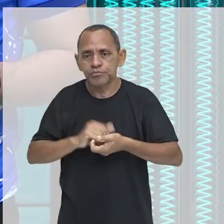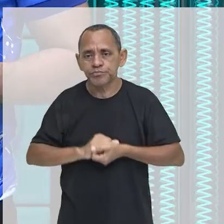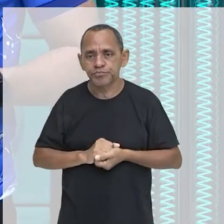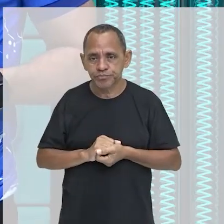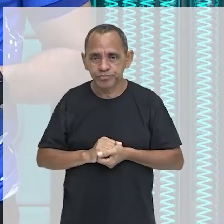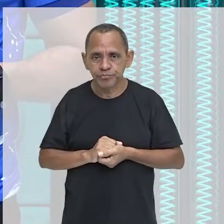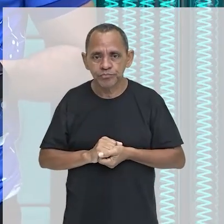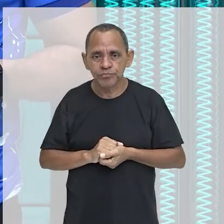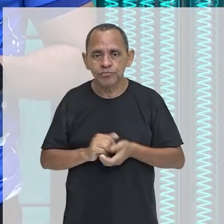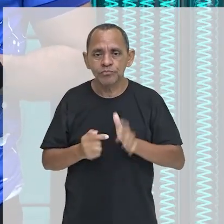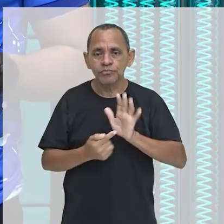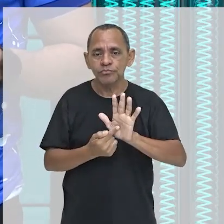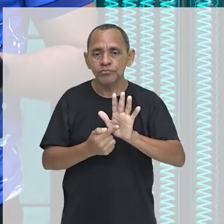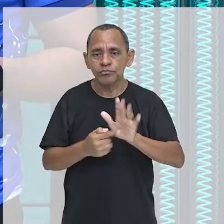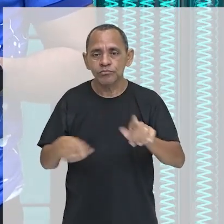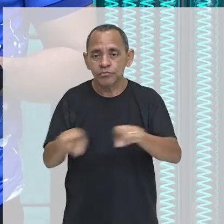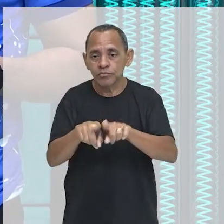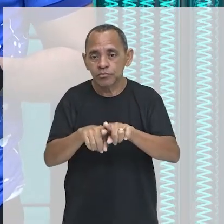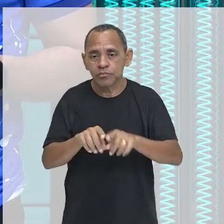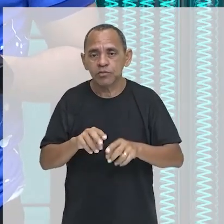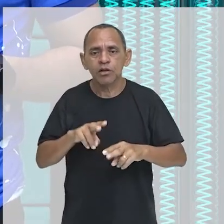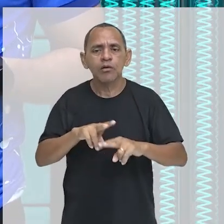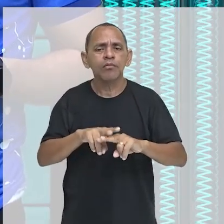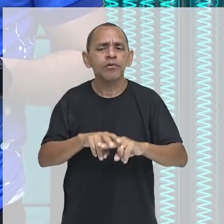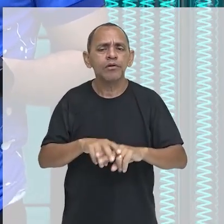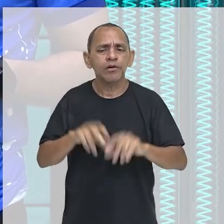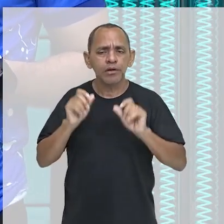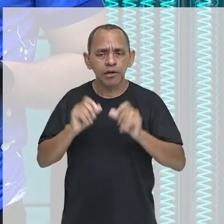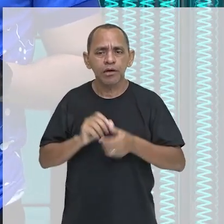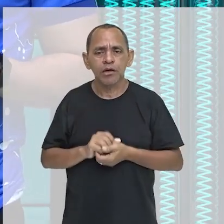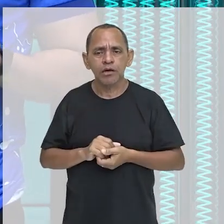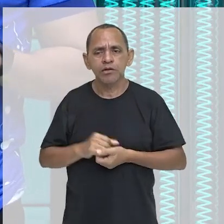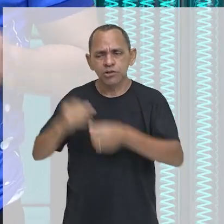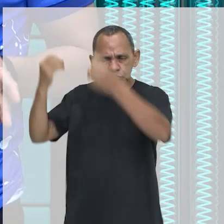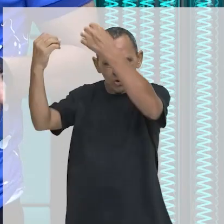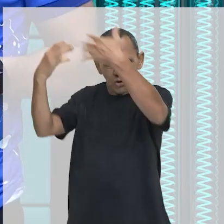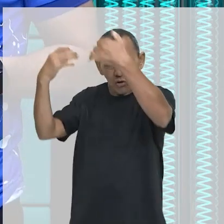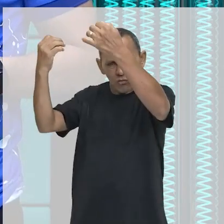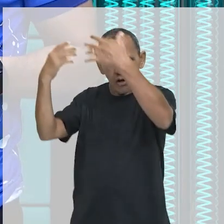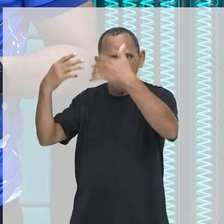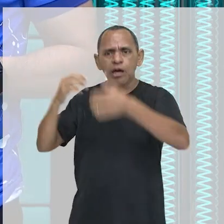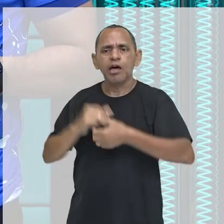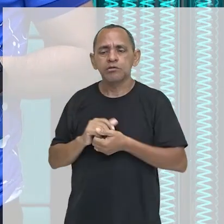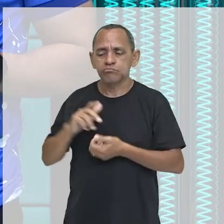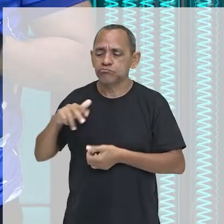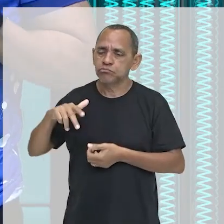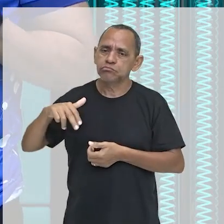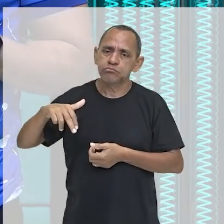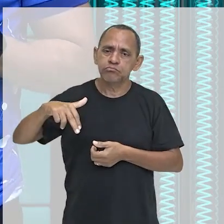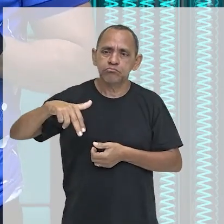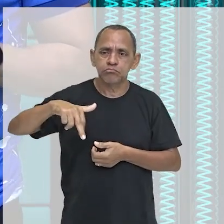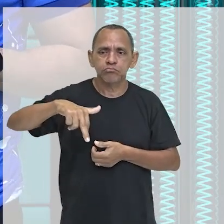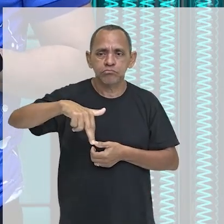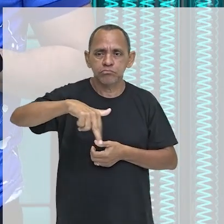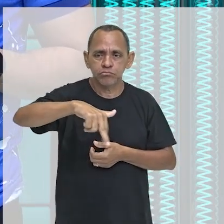Olha só. Embora estivesse chovendo, we went for a walk. Nós fomos dar uma caminhada. É concessiva,